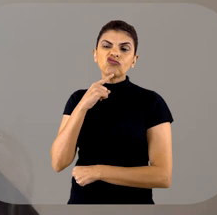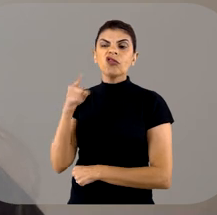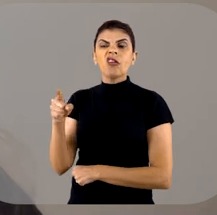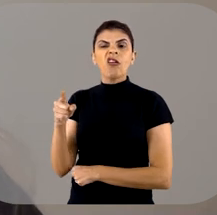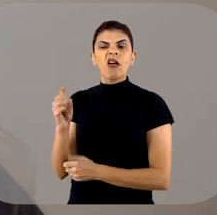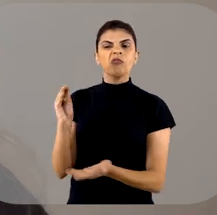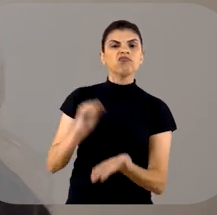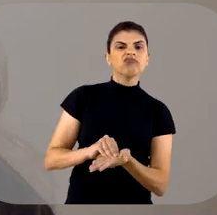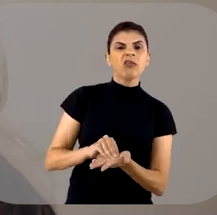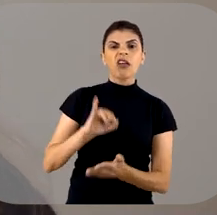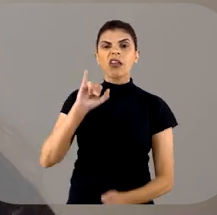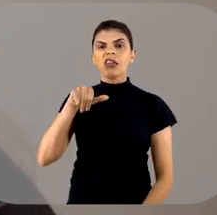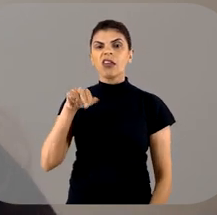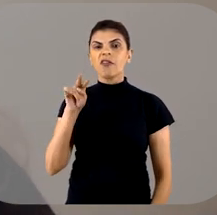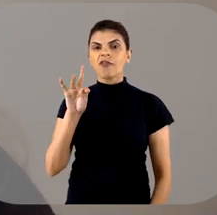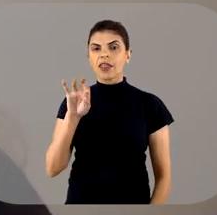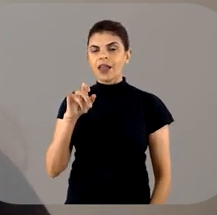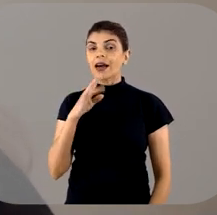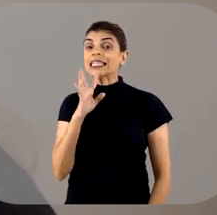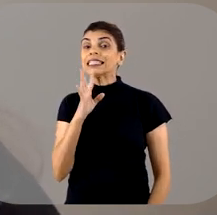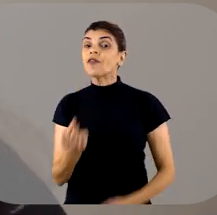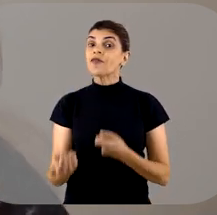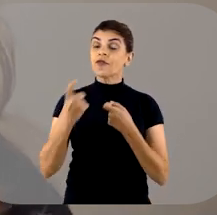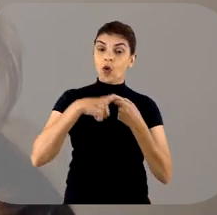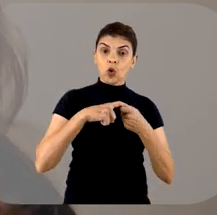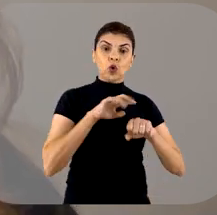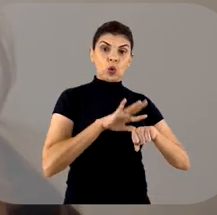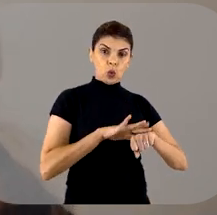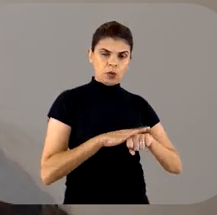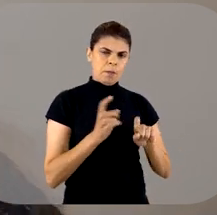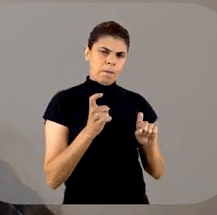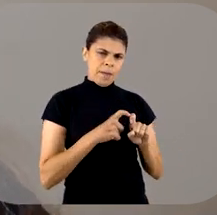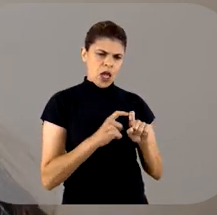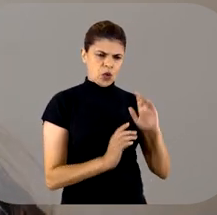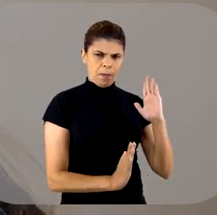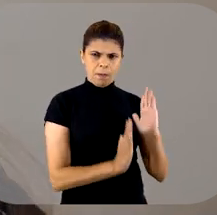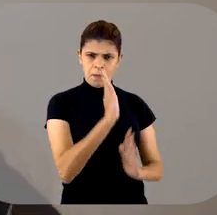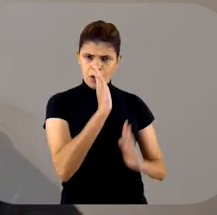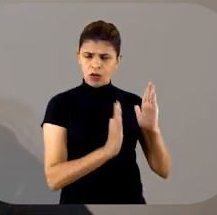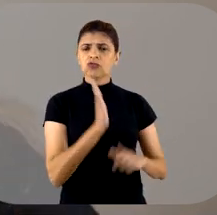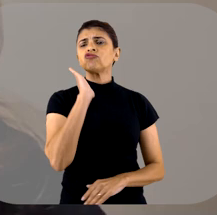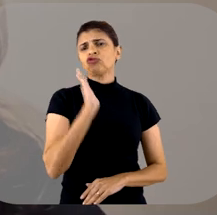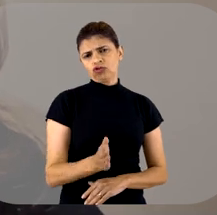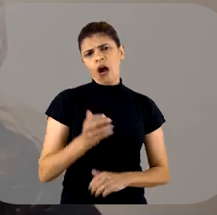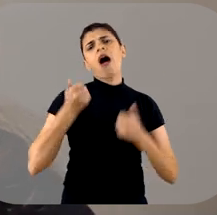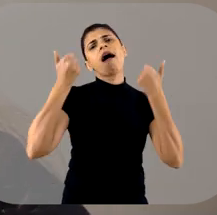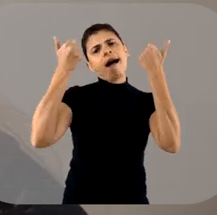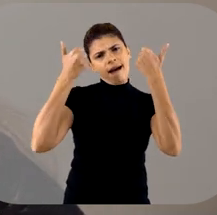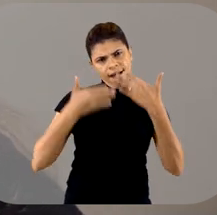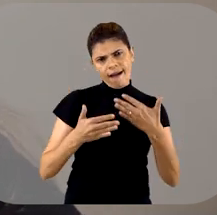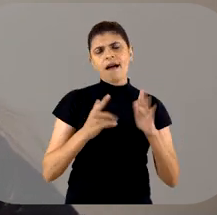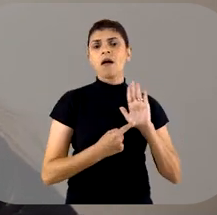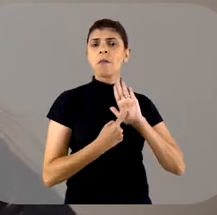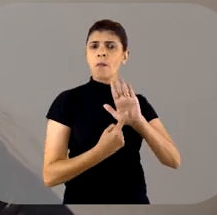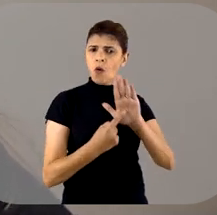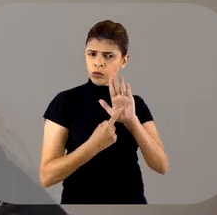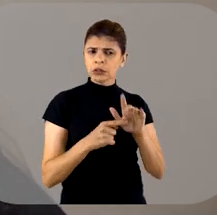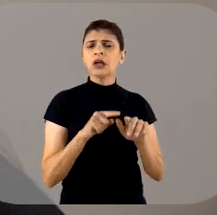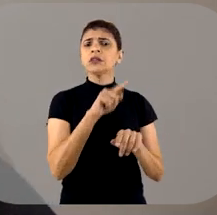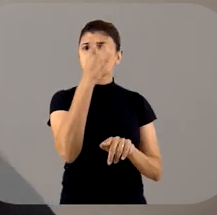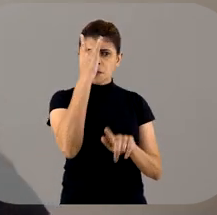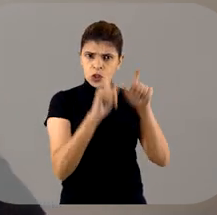para solicitar a liberdade. Mas voltando às doenças, os médicos do período já apontavam para uma